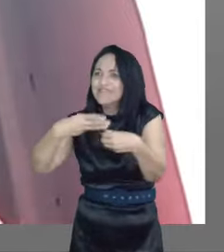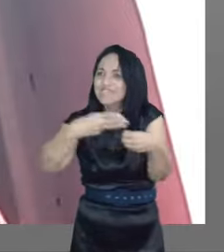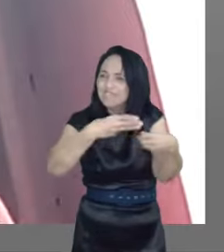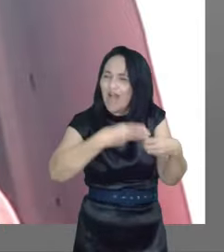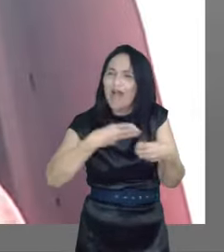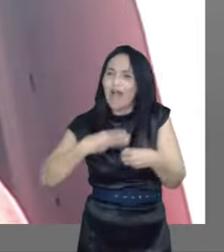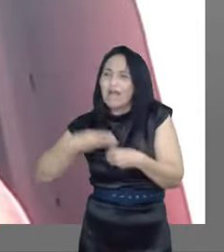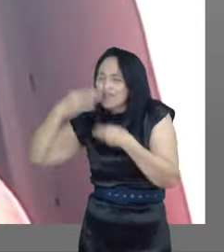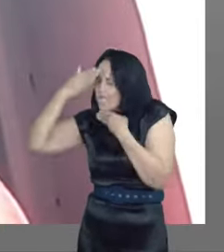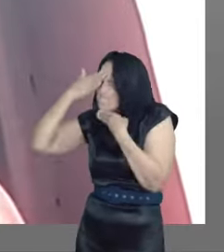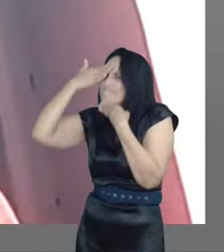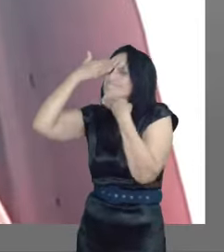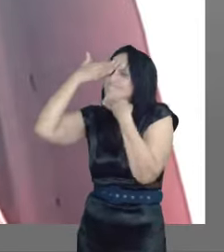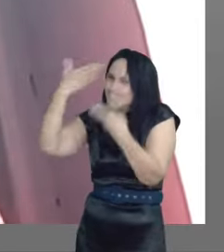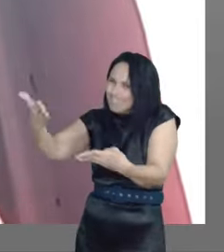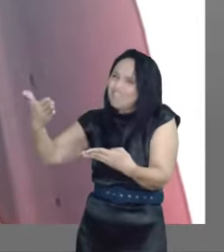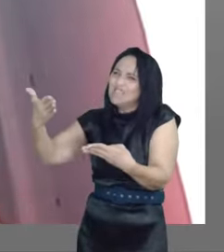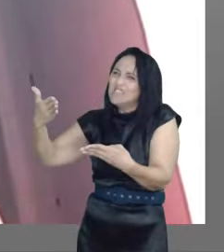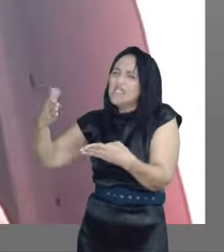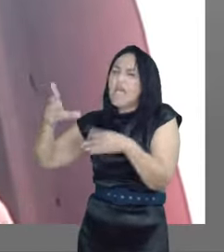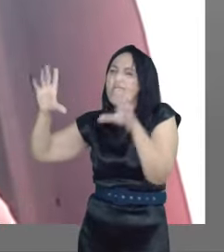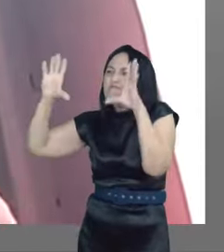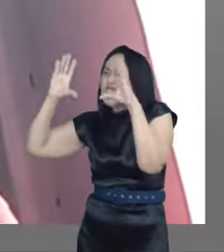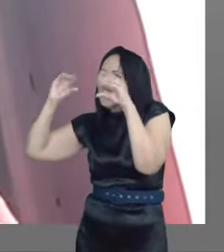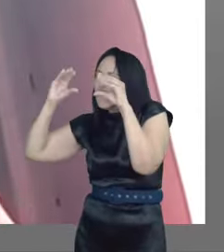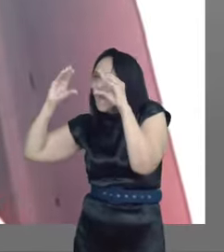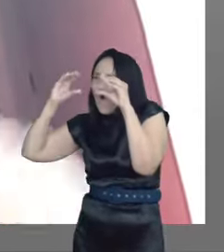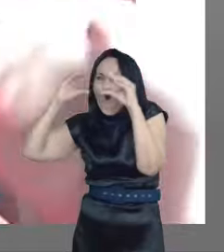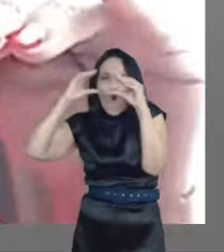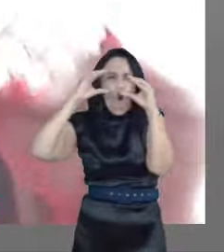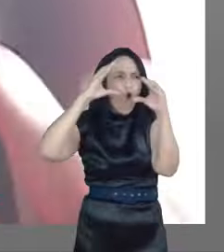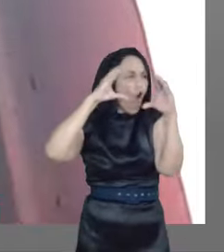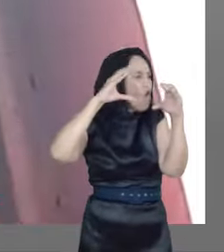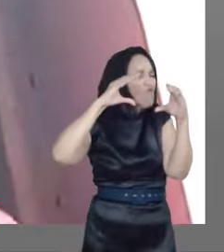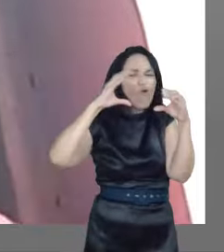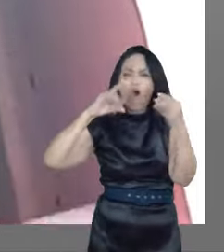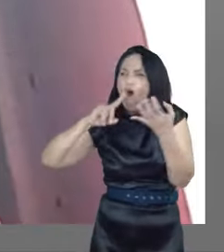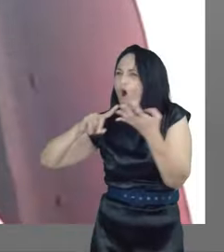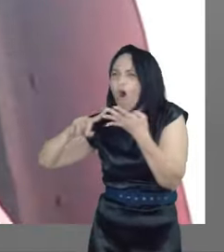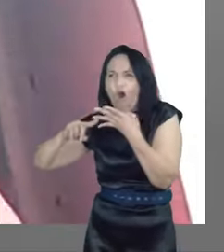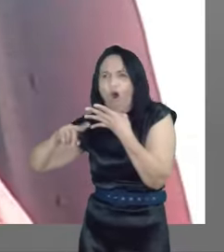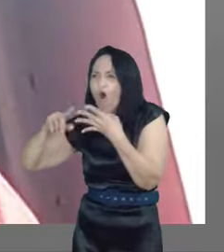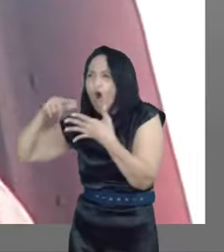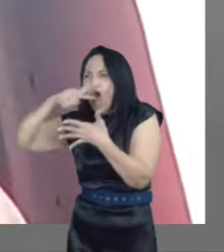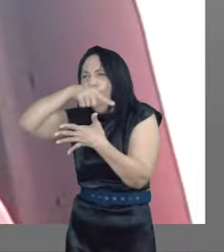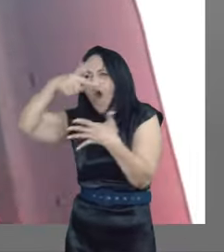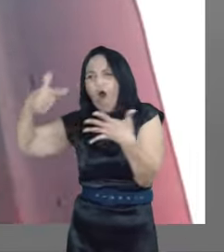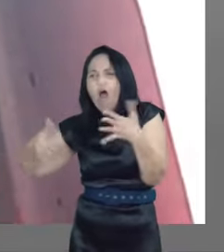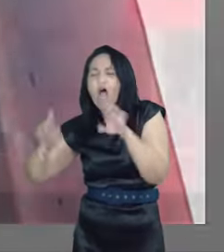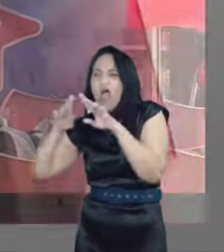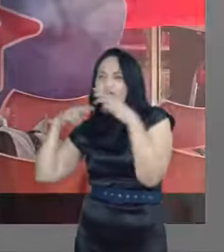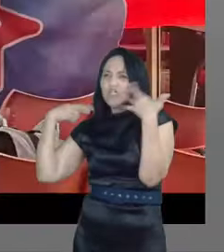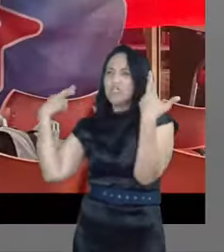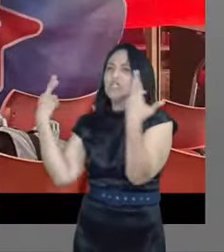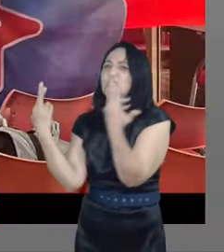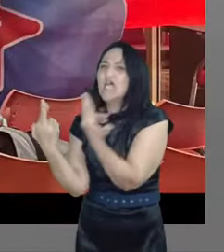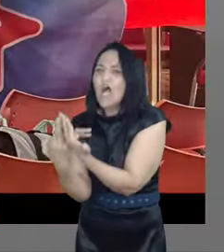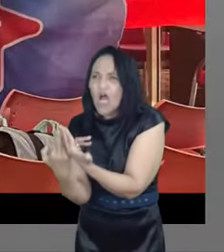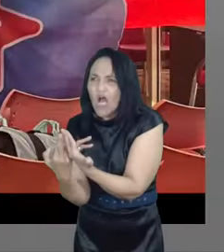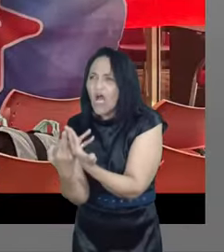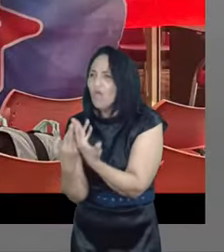sensacionais. Amanda, tem fotos lindas, foto debaixo de mangueira, né? Assim, a reunião debaixo de